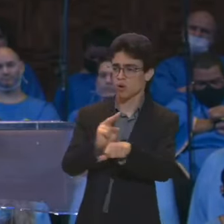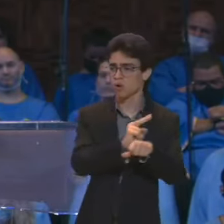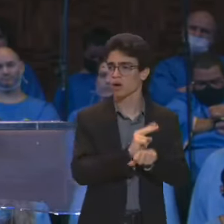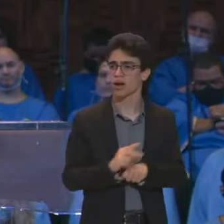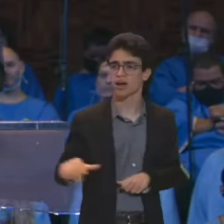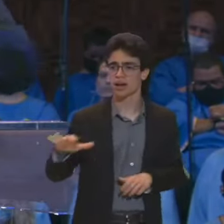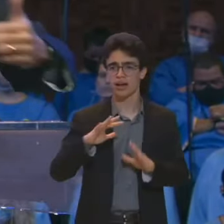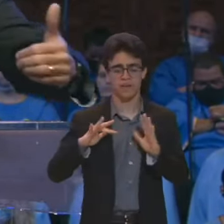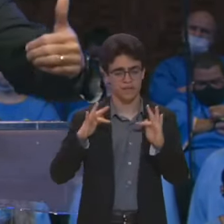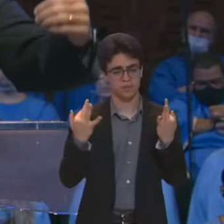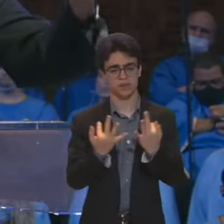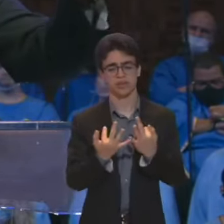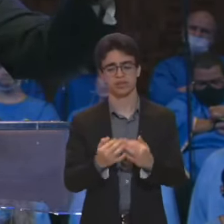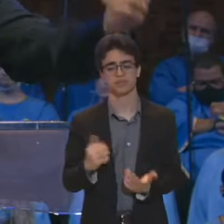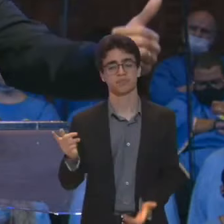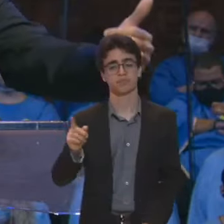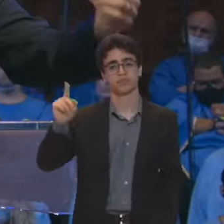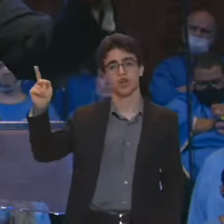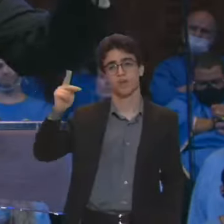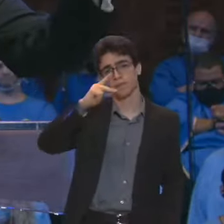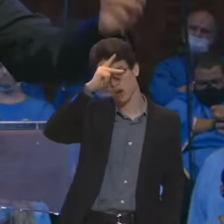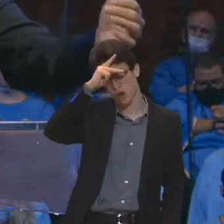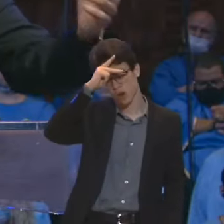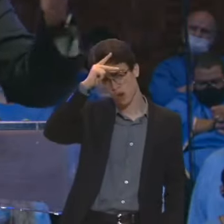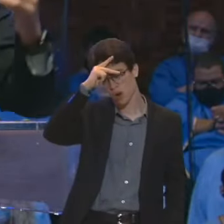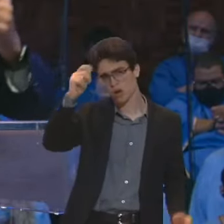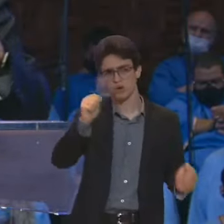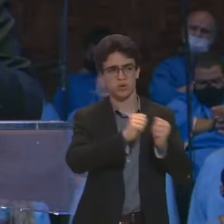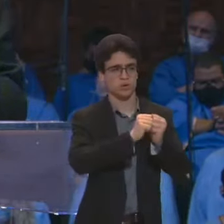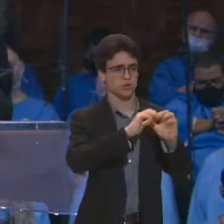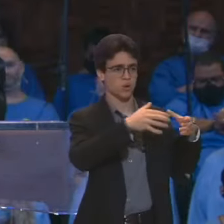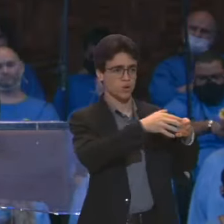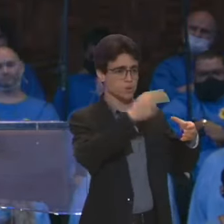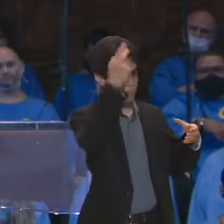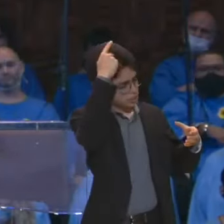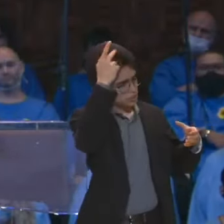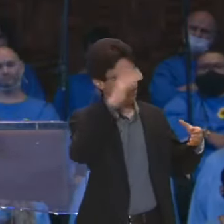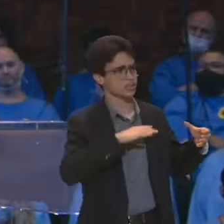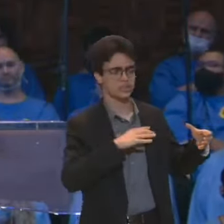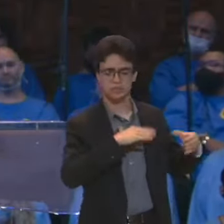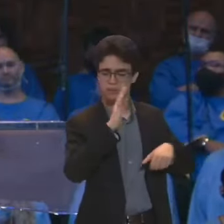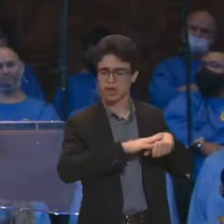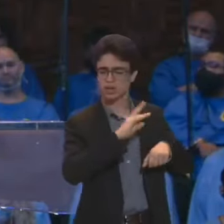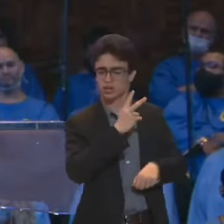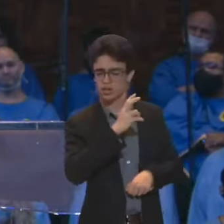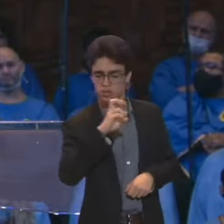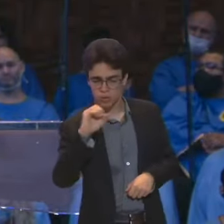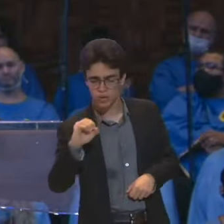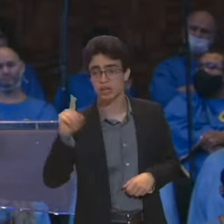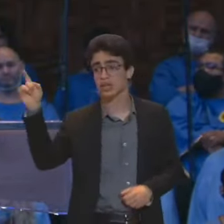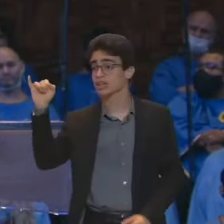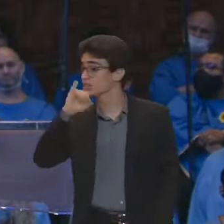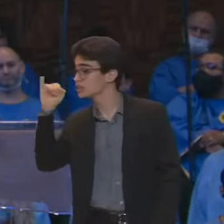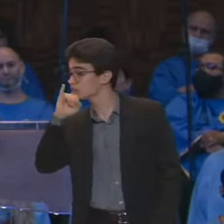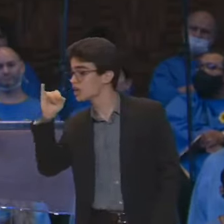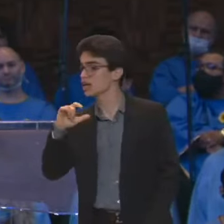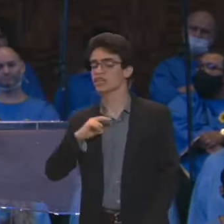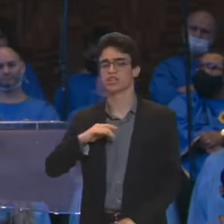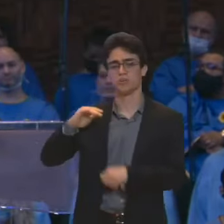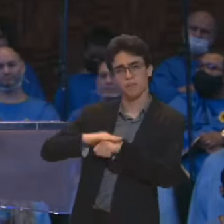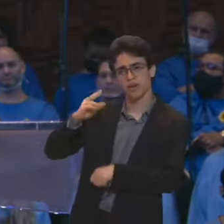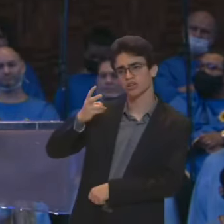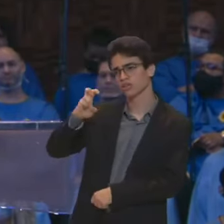ano. Então, na Polônia, com a União Pentecostal, mais 250. E assim vamos. Na Itália já mandamos 250 para